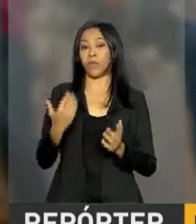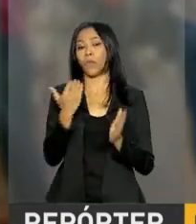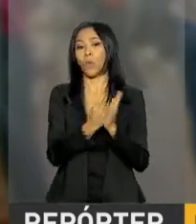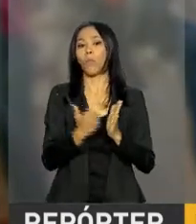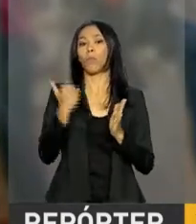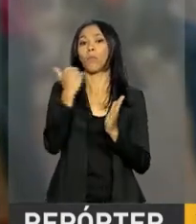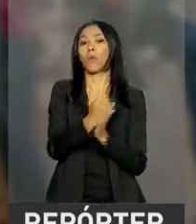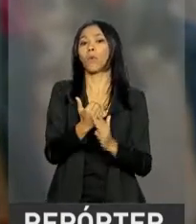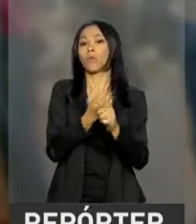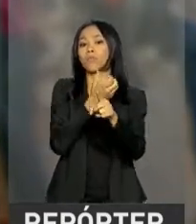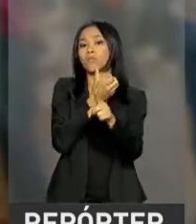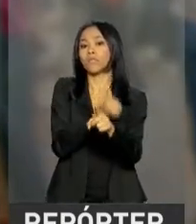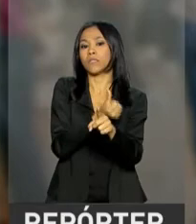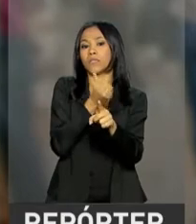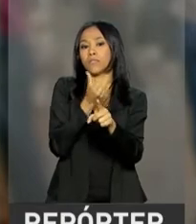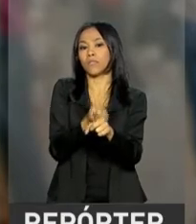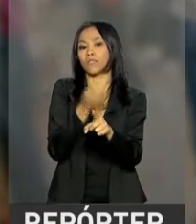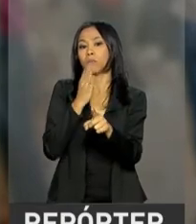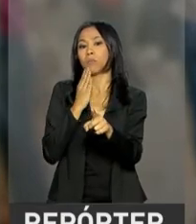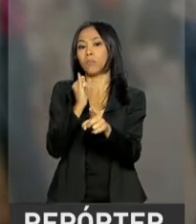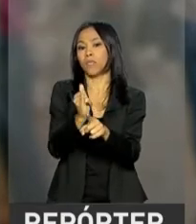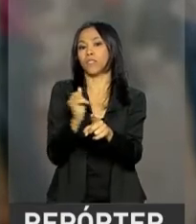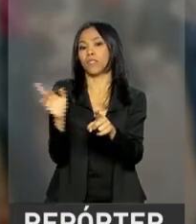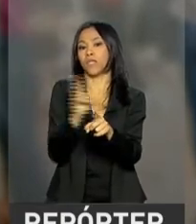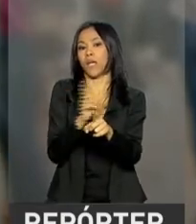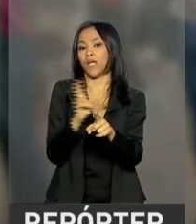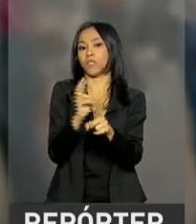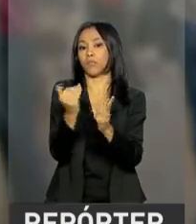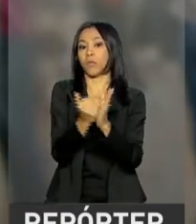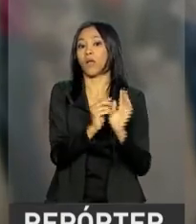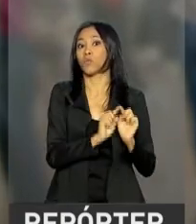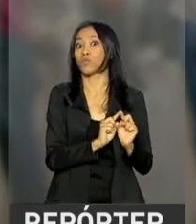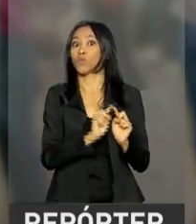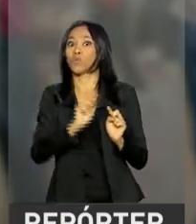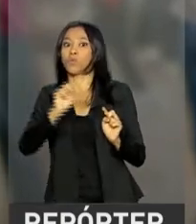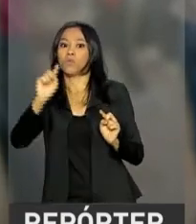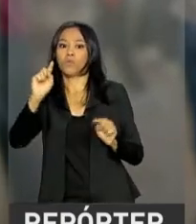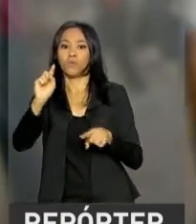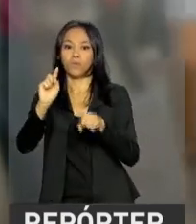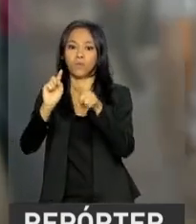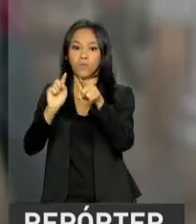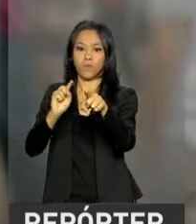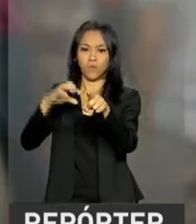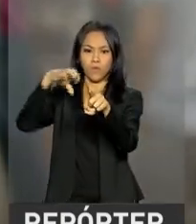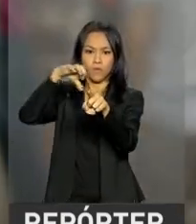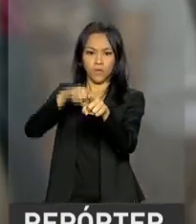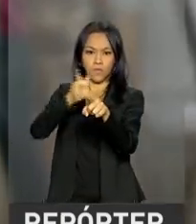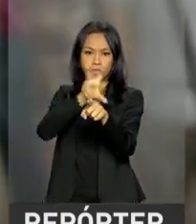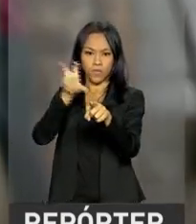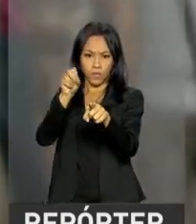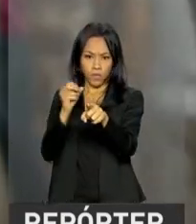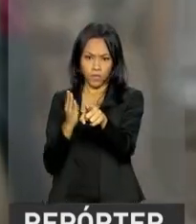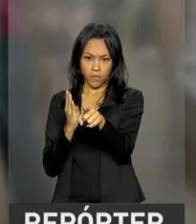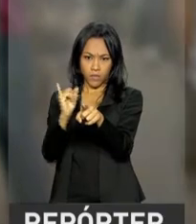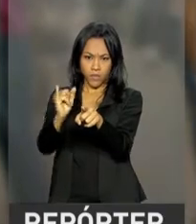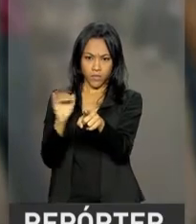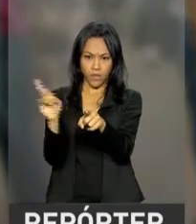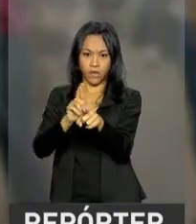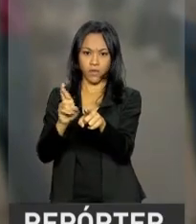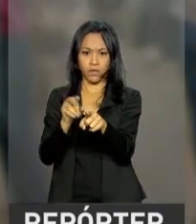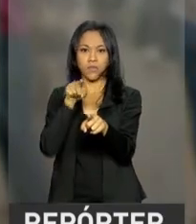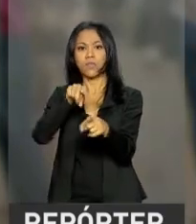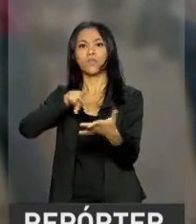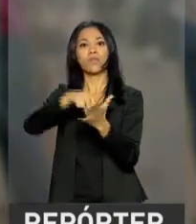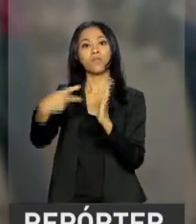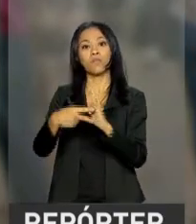de 660 bilhões de reais para um número superior aos 950 bilhões de reais o